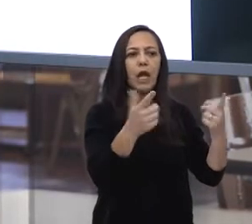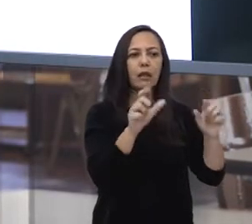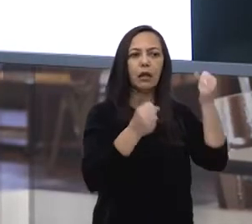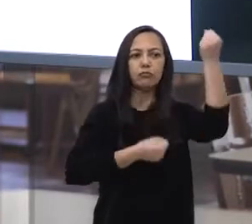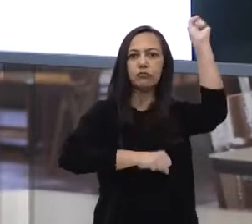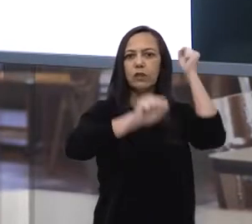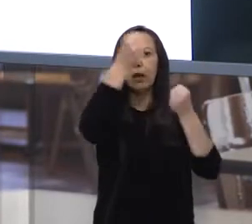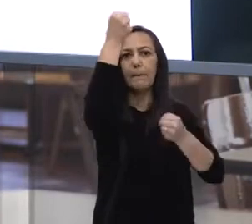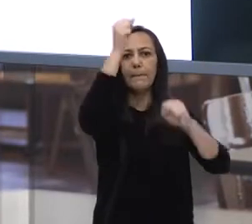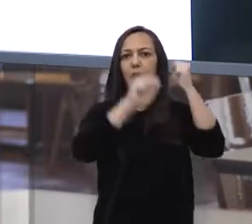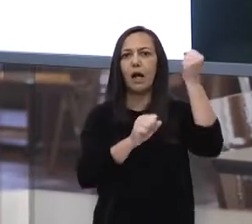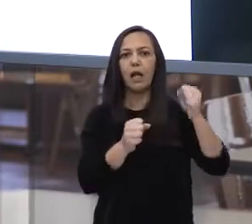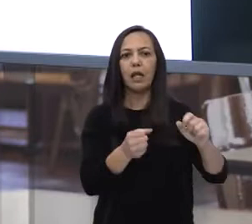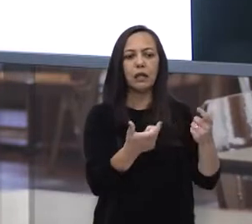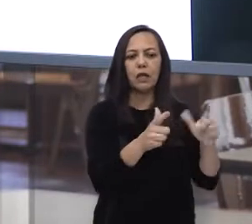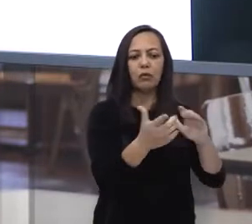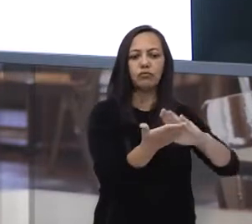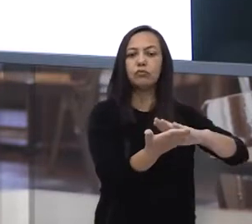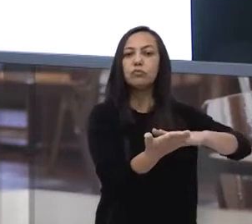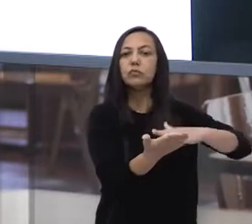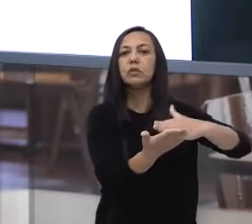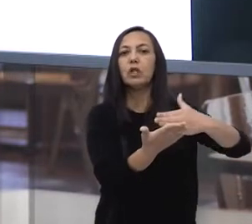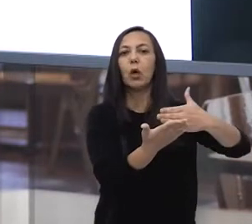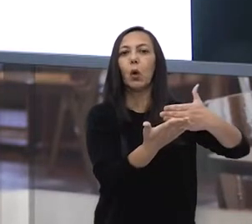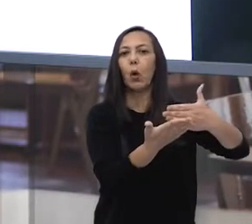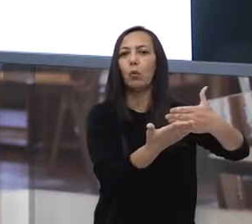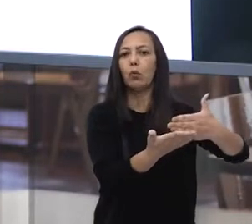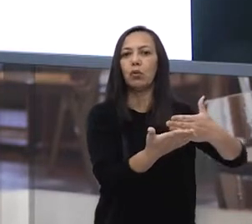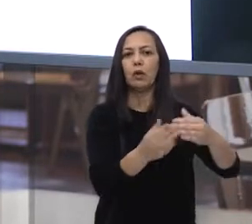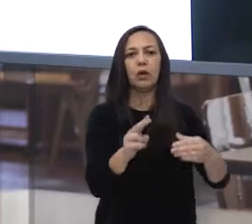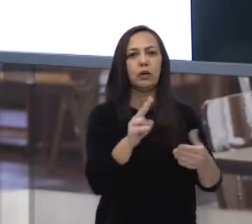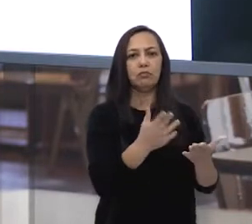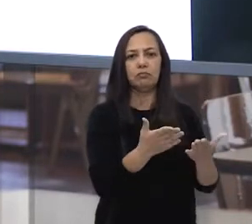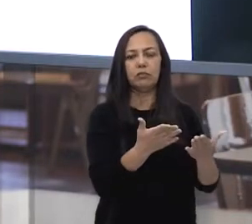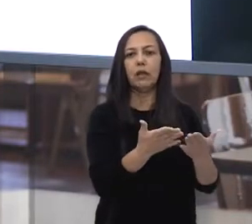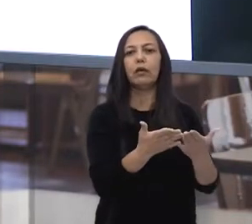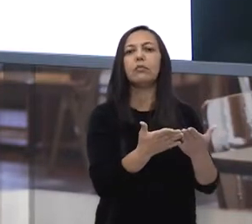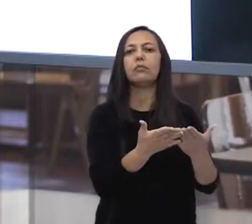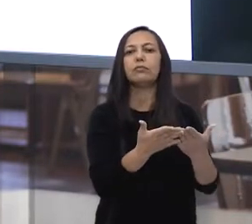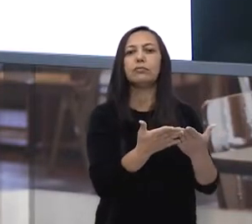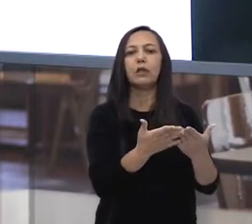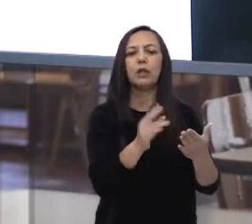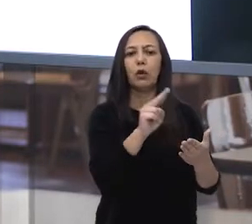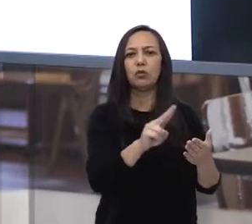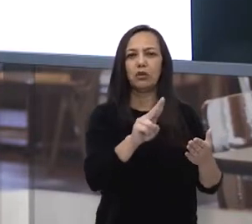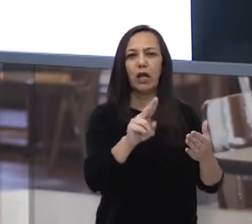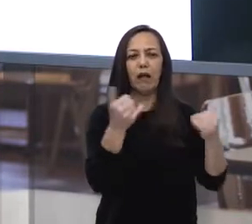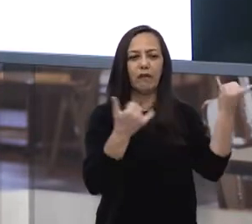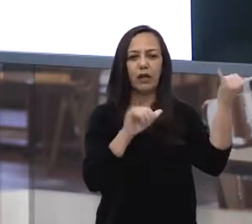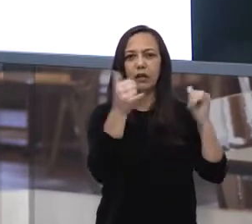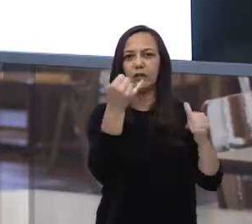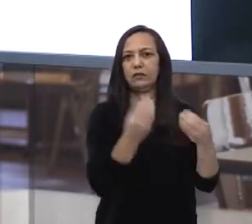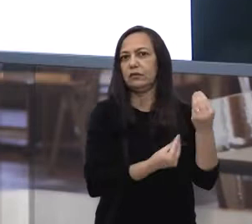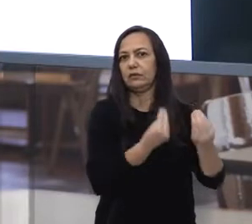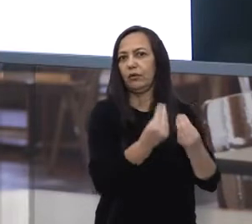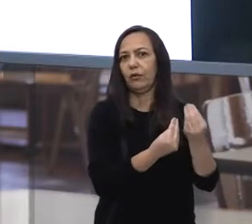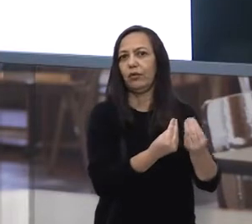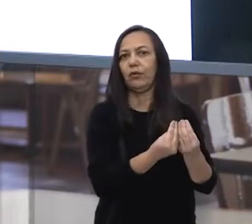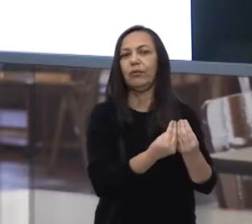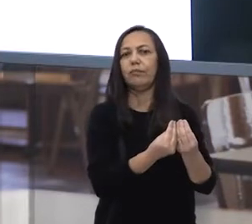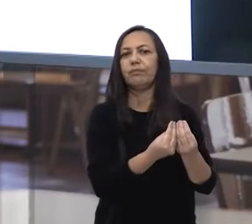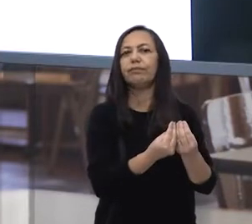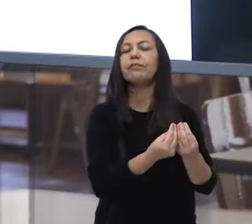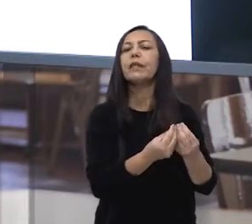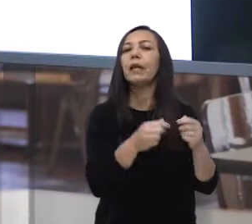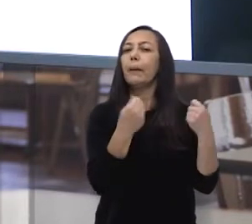uma atividade que fosse realmente voltada para uma produção grande, né?